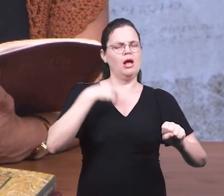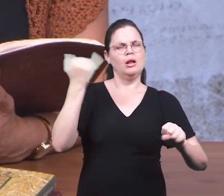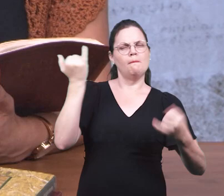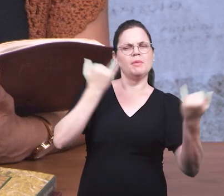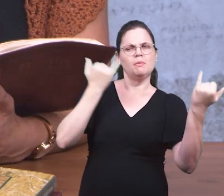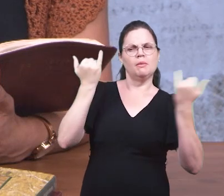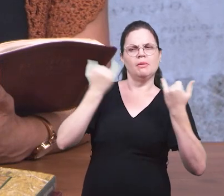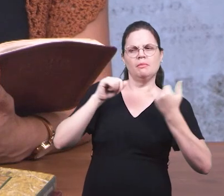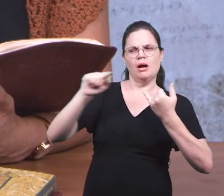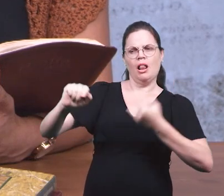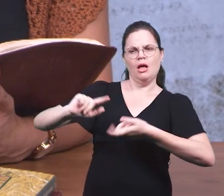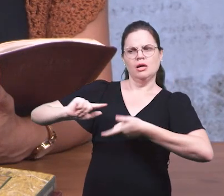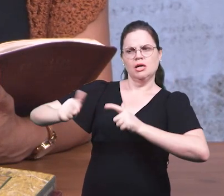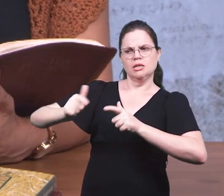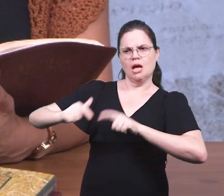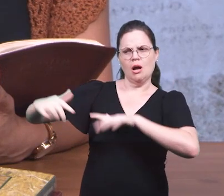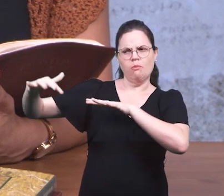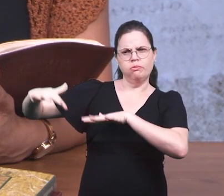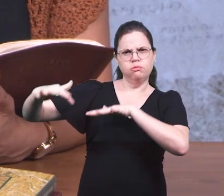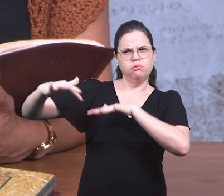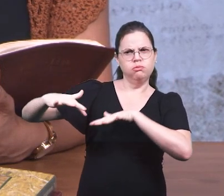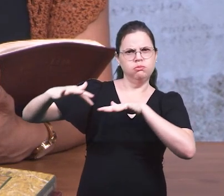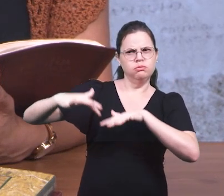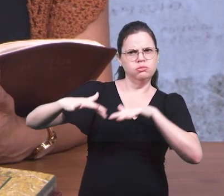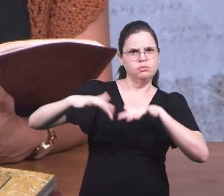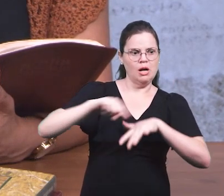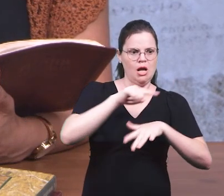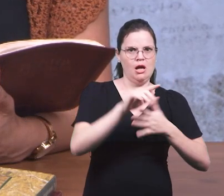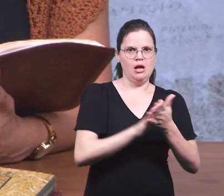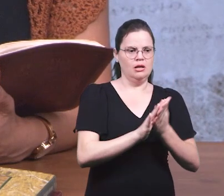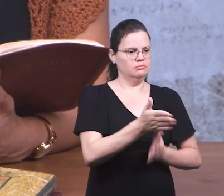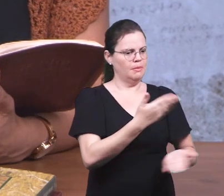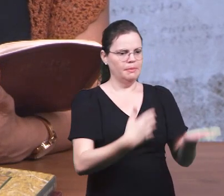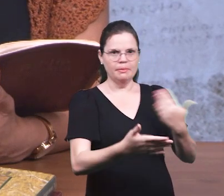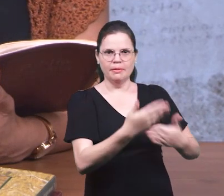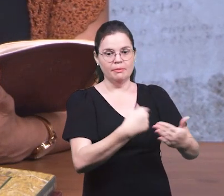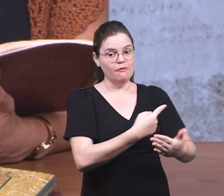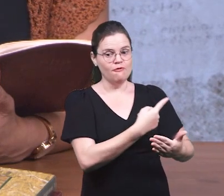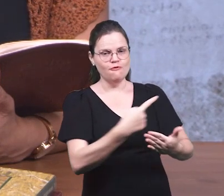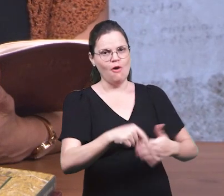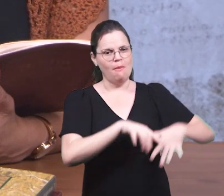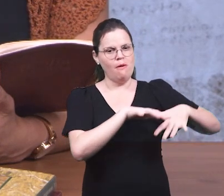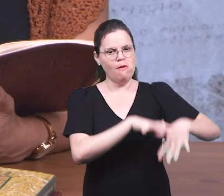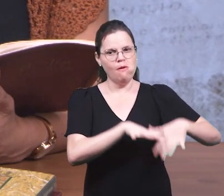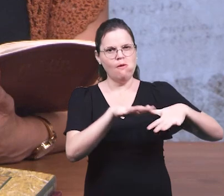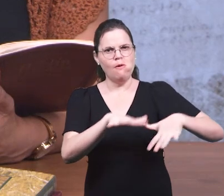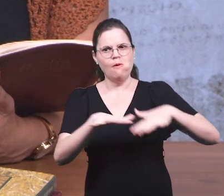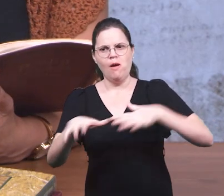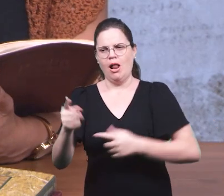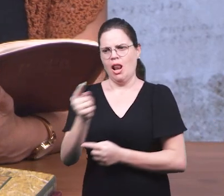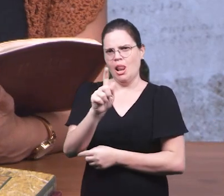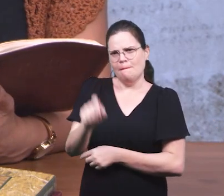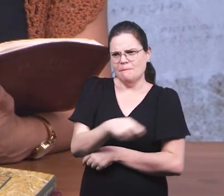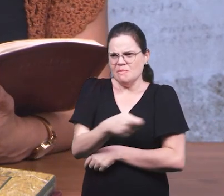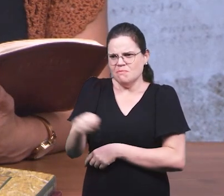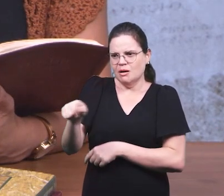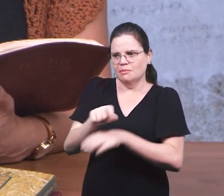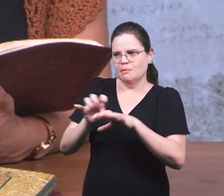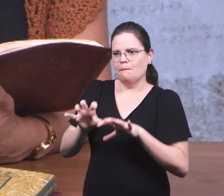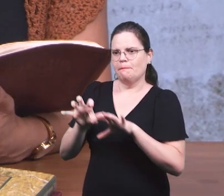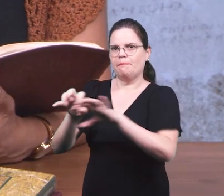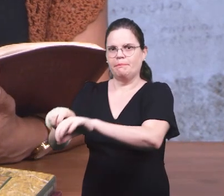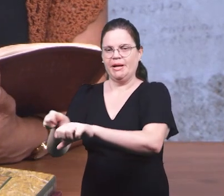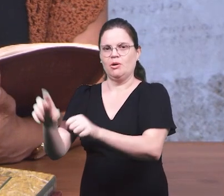pelo caminho dos espias, pelejou contra Israel e dele levou algum deles por